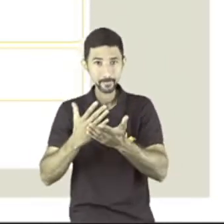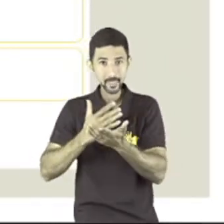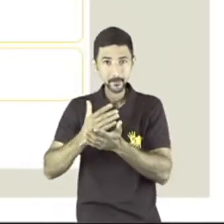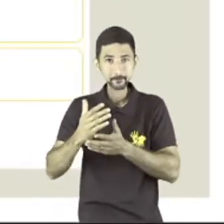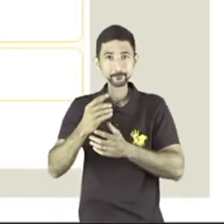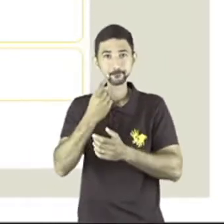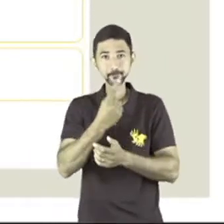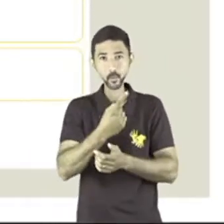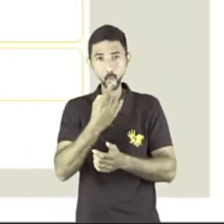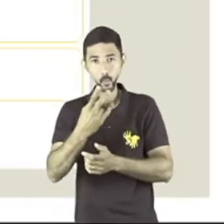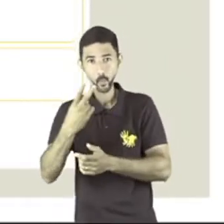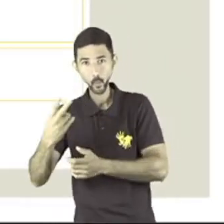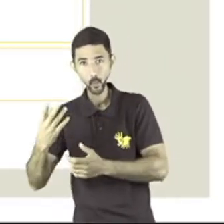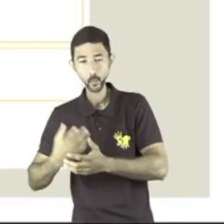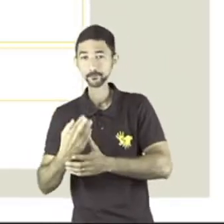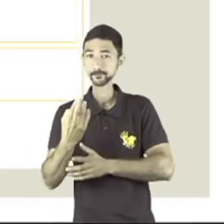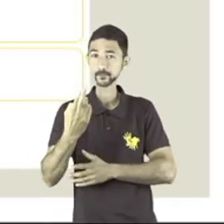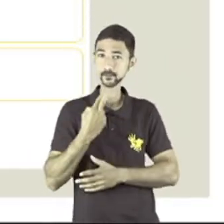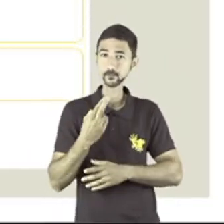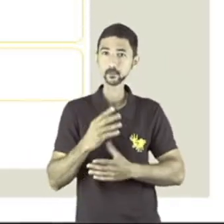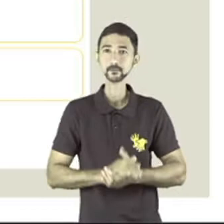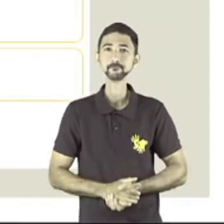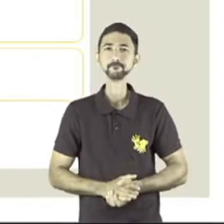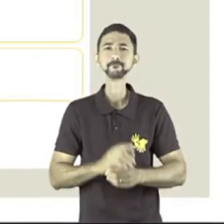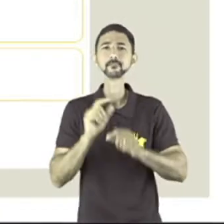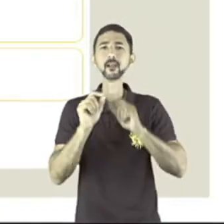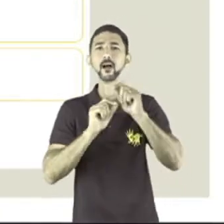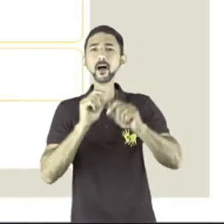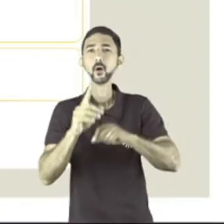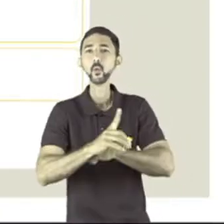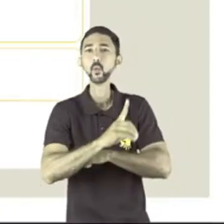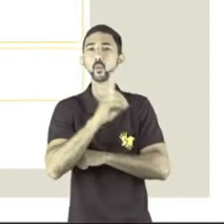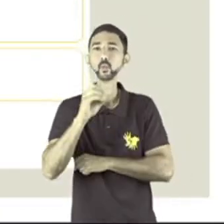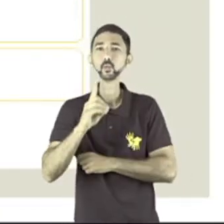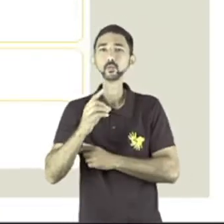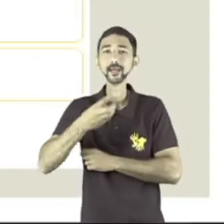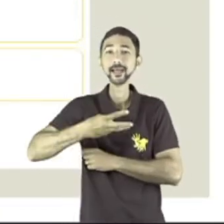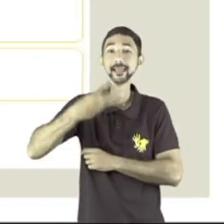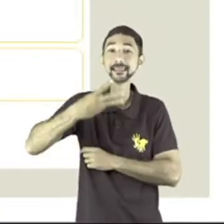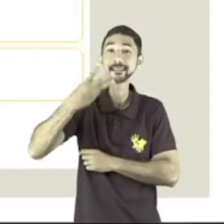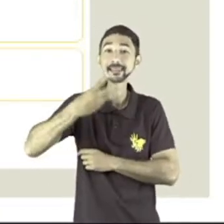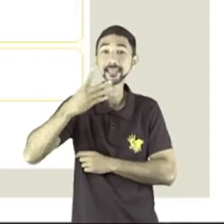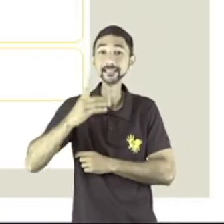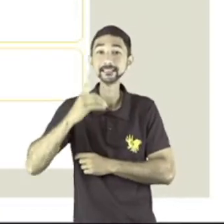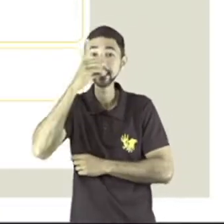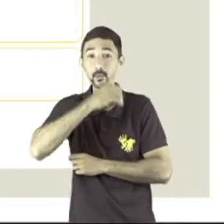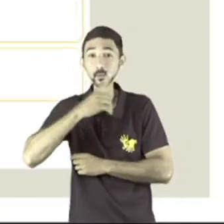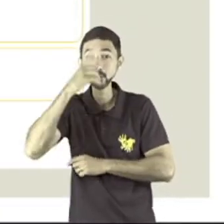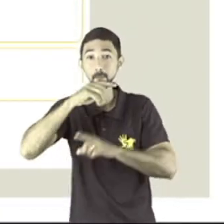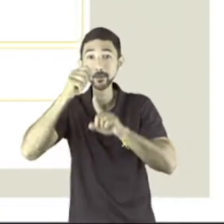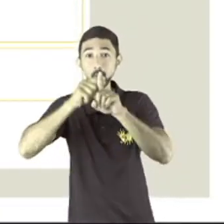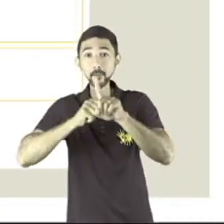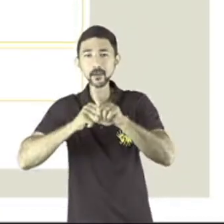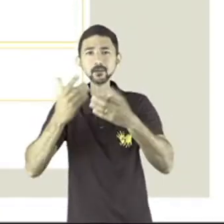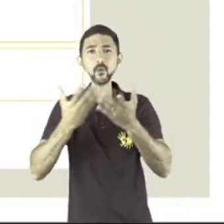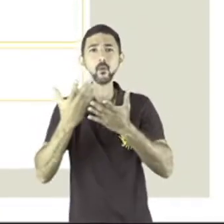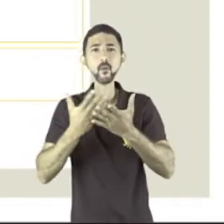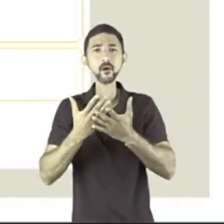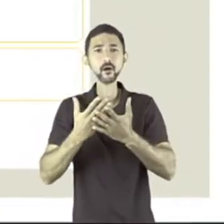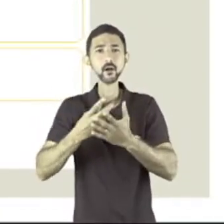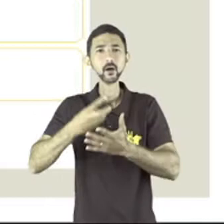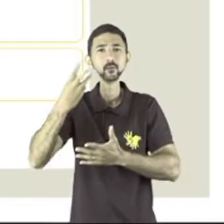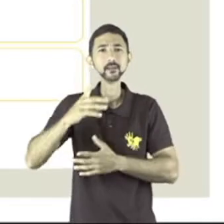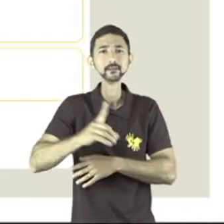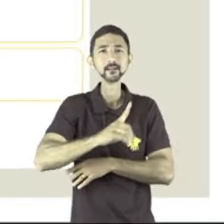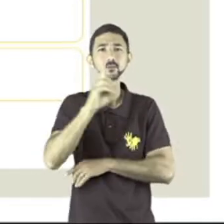vocês confiram agora e me respondam que dia é o terceiro domingo do mês, o mês que nós estamos, o mês de